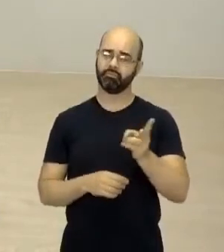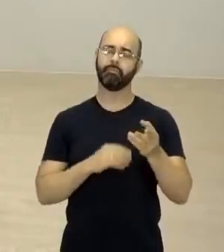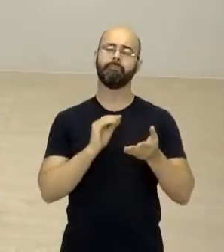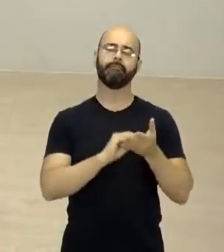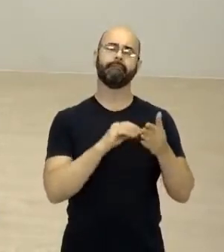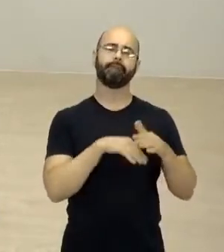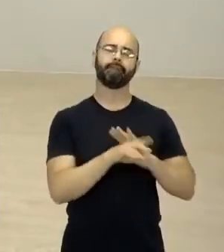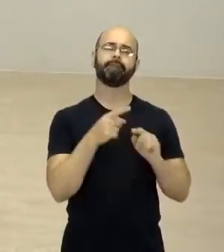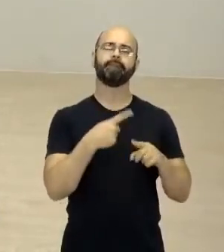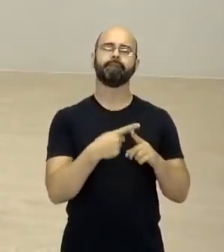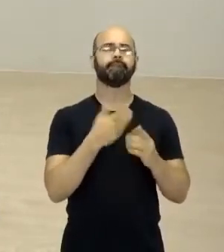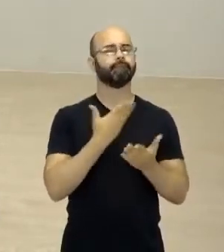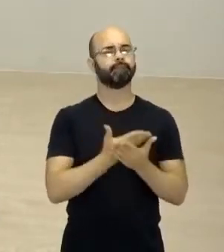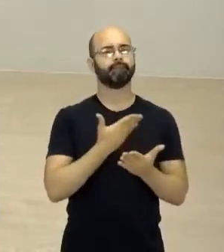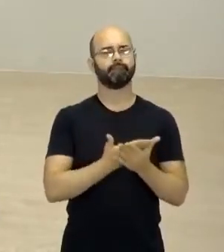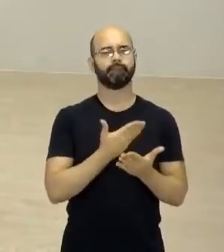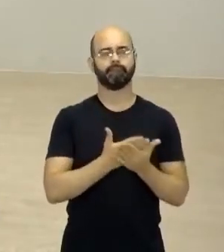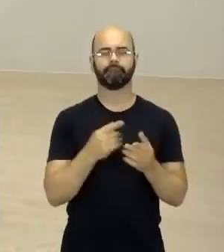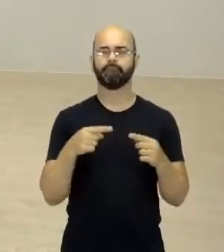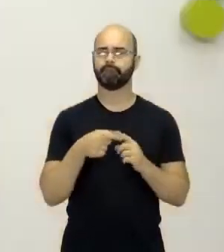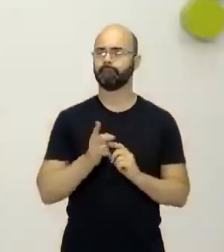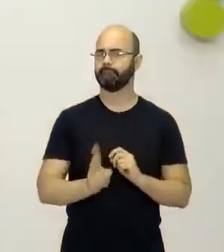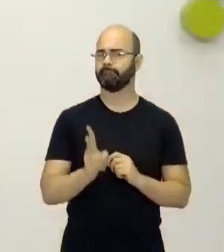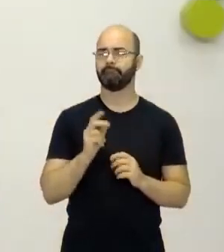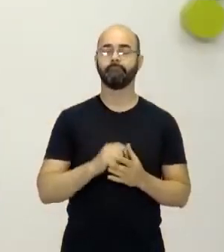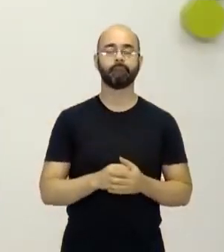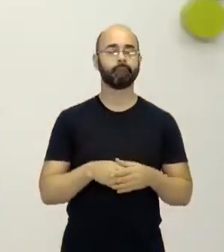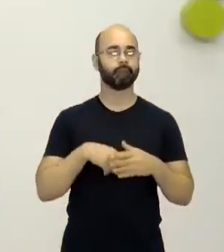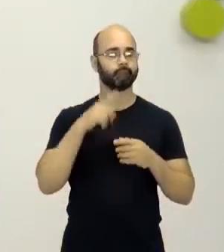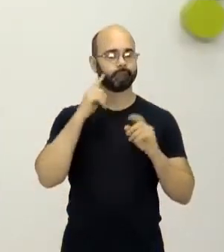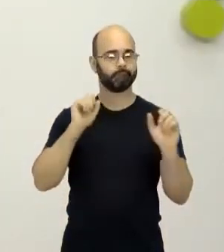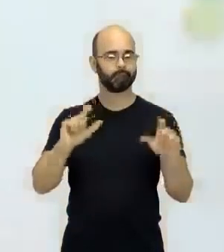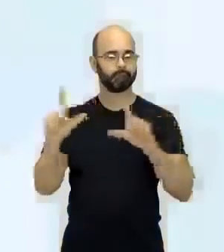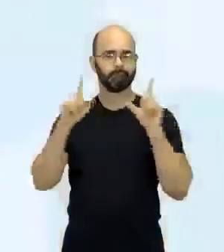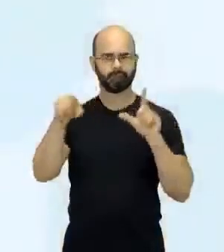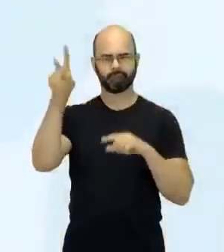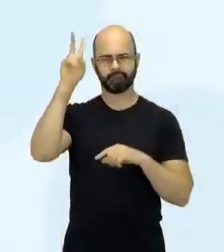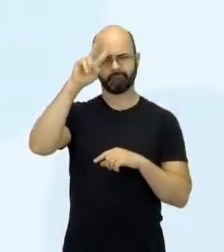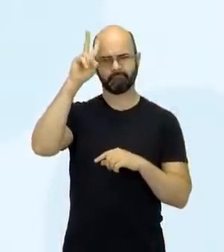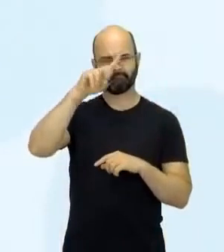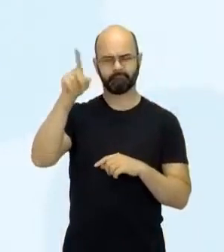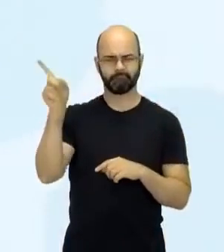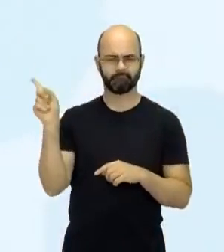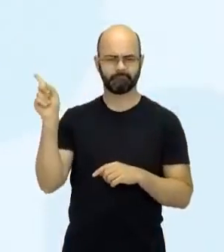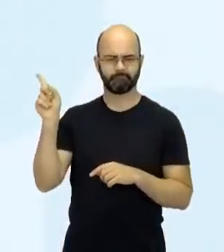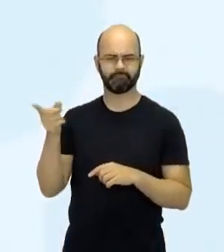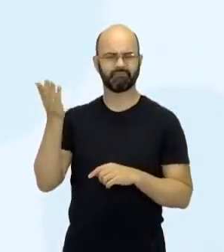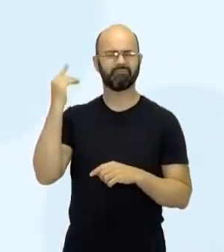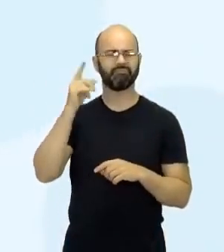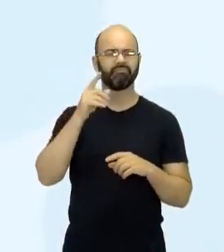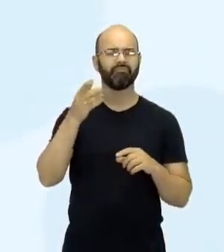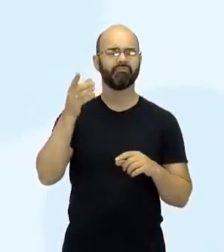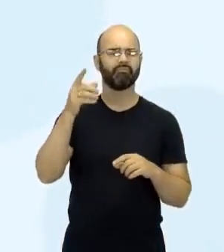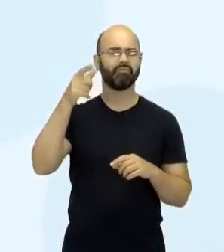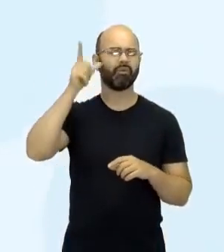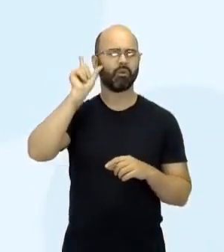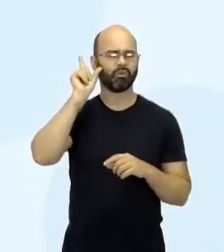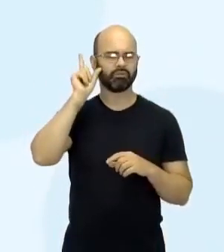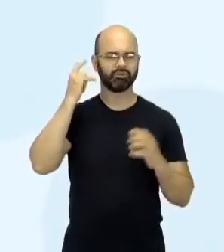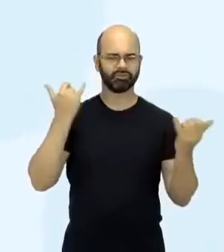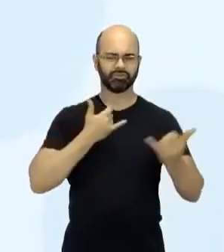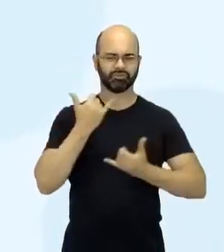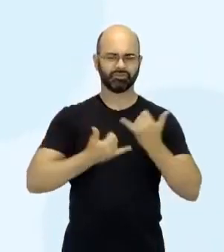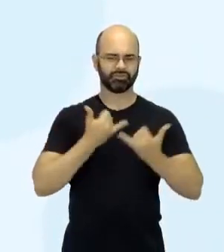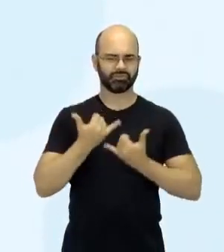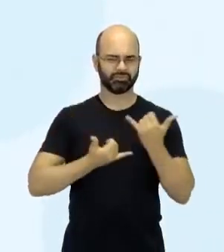aí dos estudos. Beleza? Então, na telinha de vocês, nós vamos relembrar basicamente a ideia do jogo de ontem, né? Ontem nós